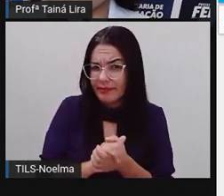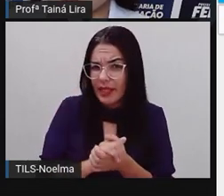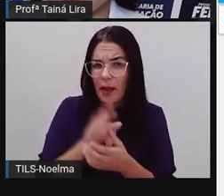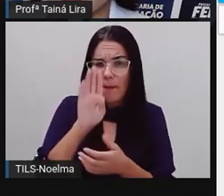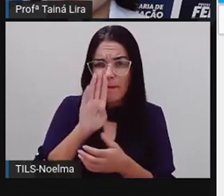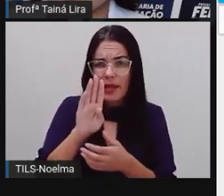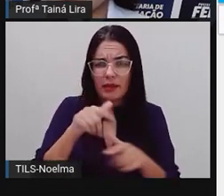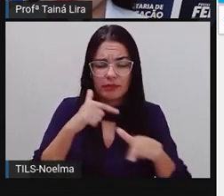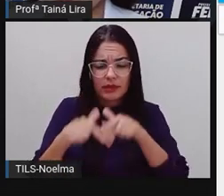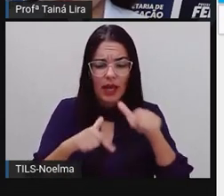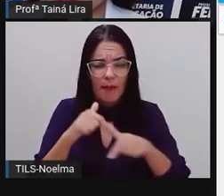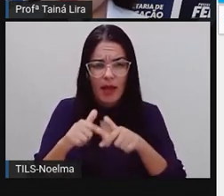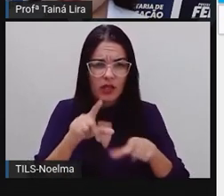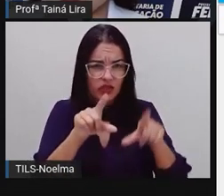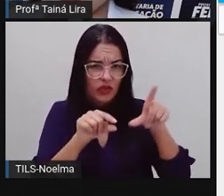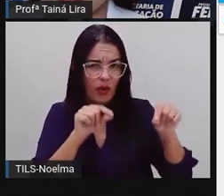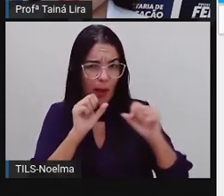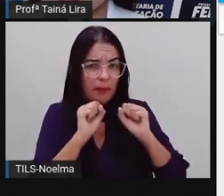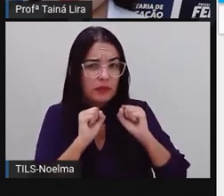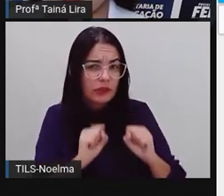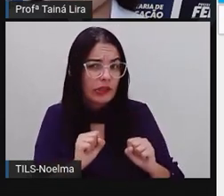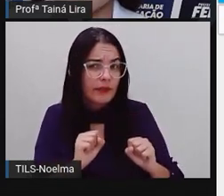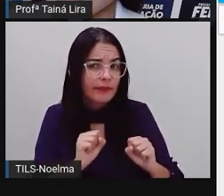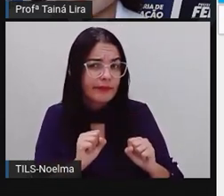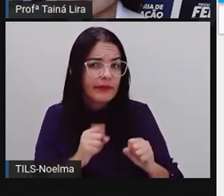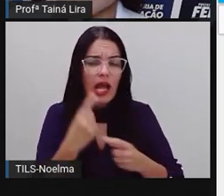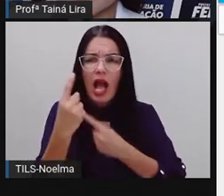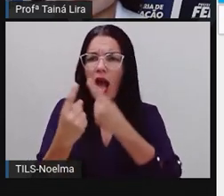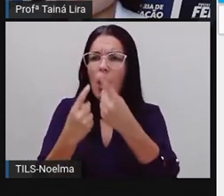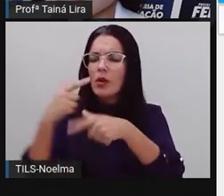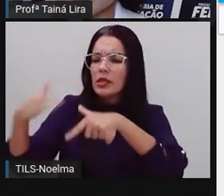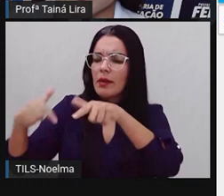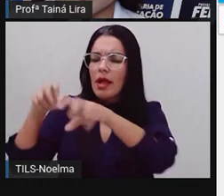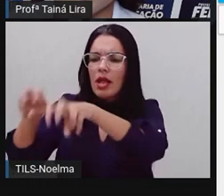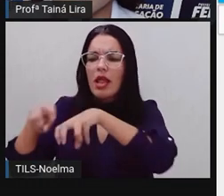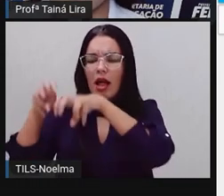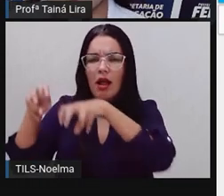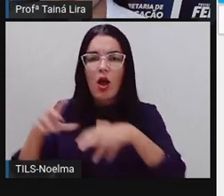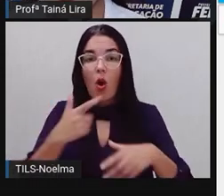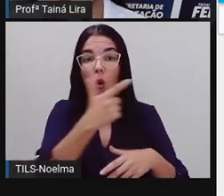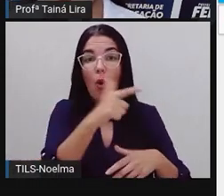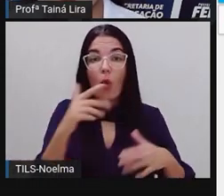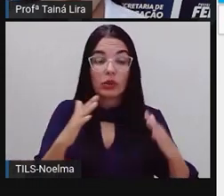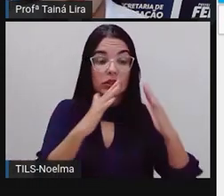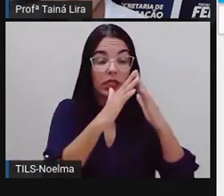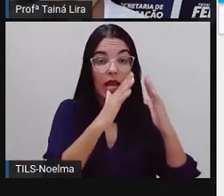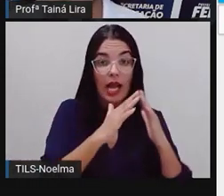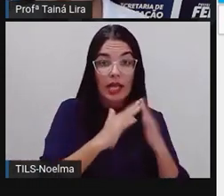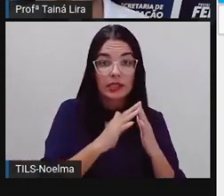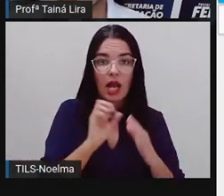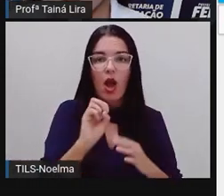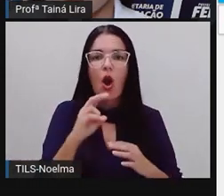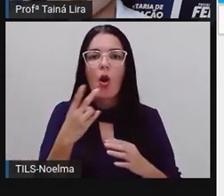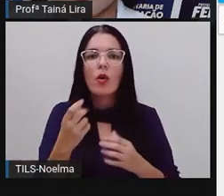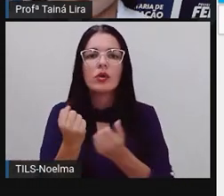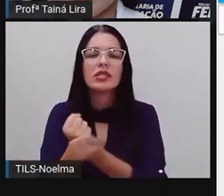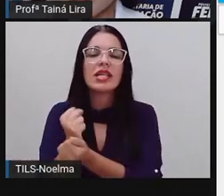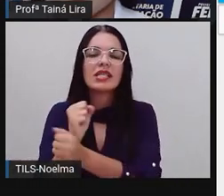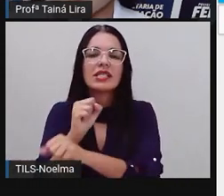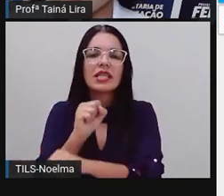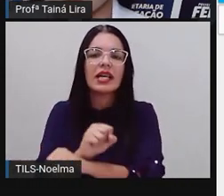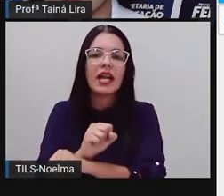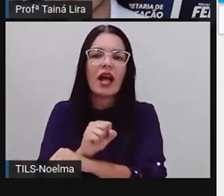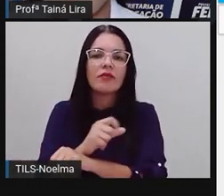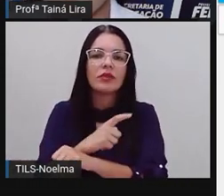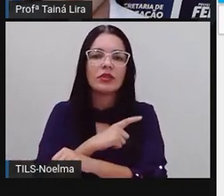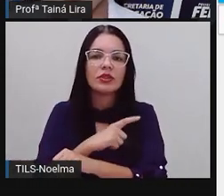podiam escolher o trabalho né pelo trabalho do México alguns trabalhavam na lavoura e outros dentro das casas ou